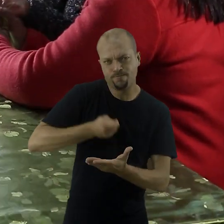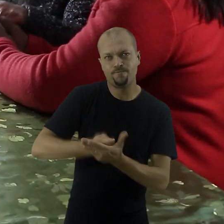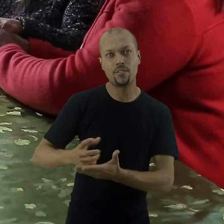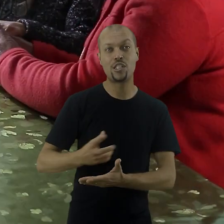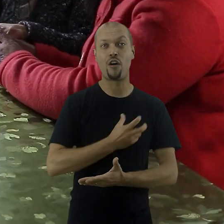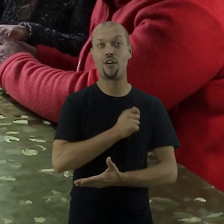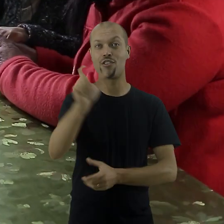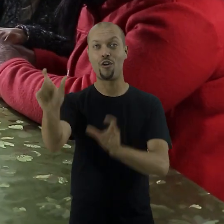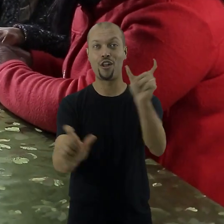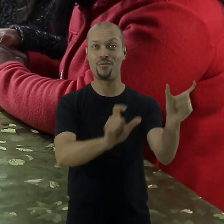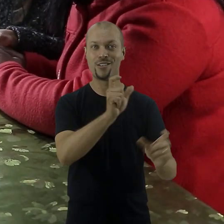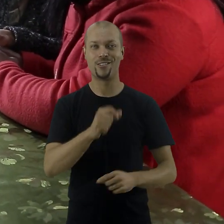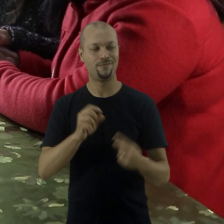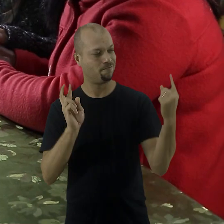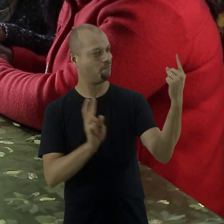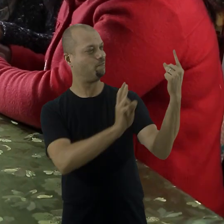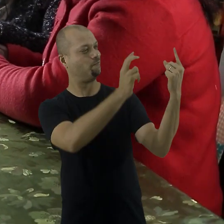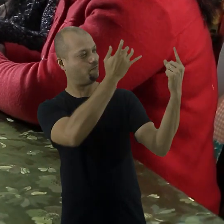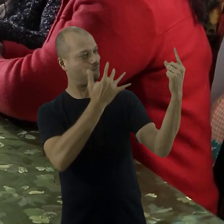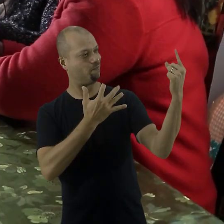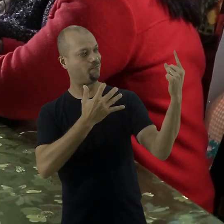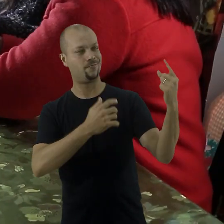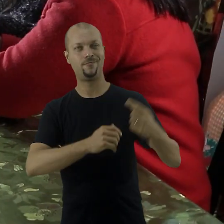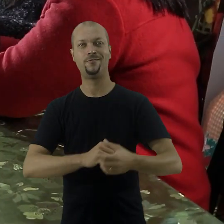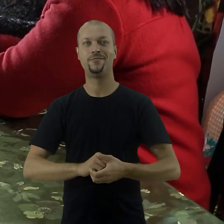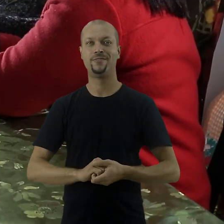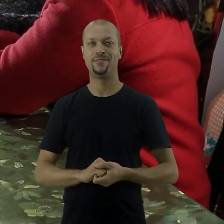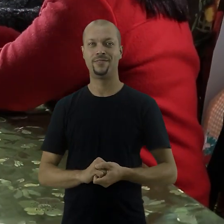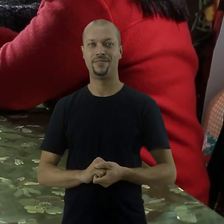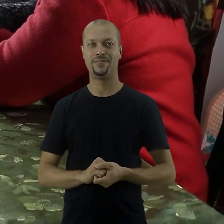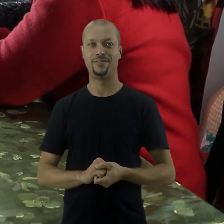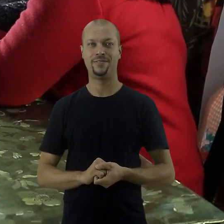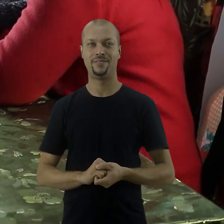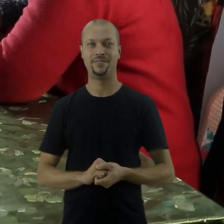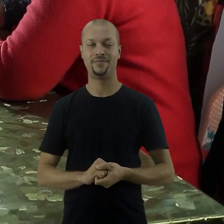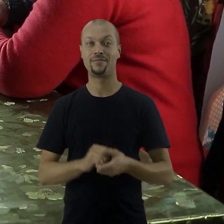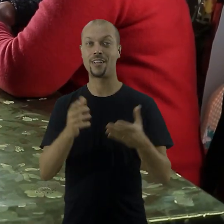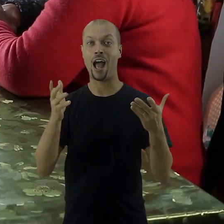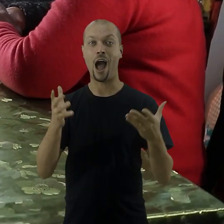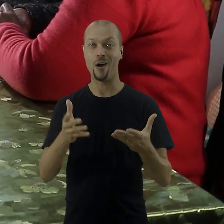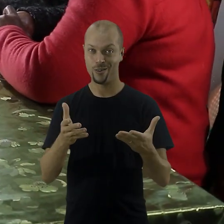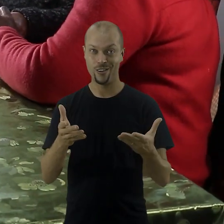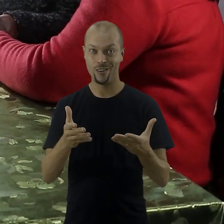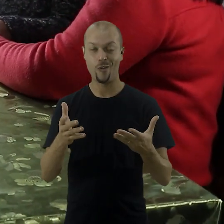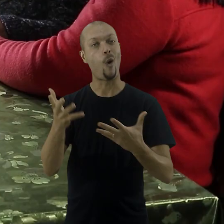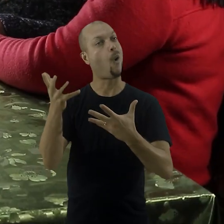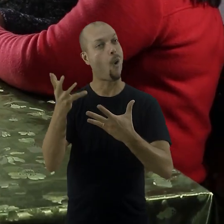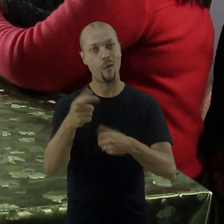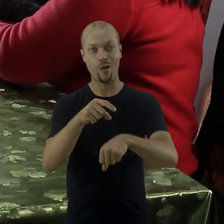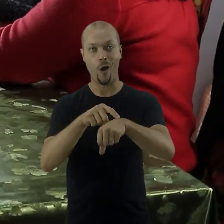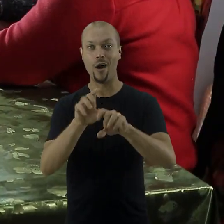alguém. Provai e vede! E agora eu os convido para esse momento